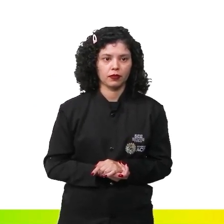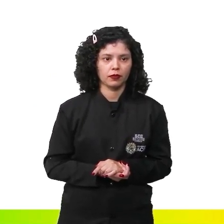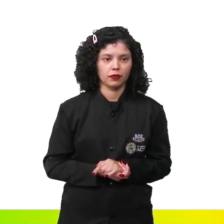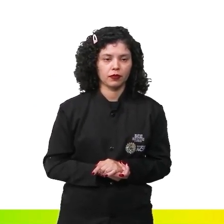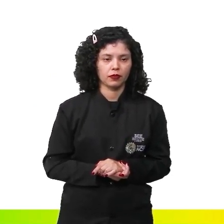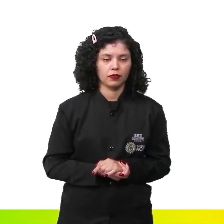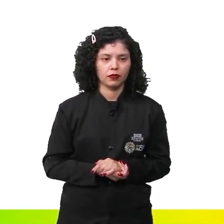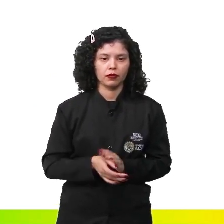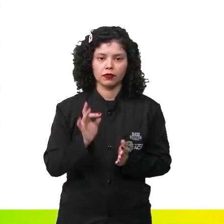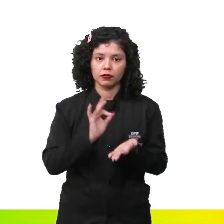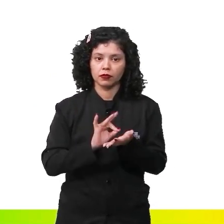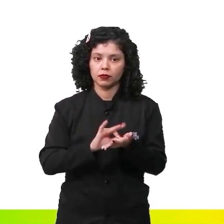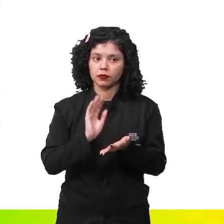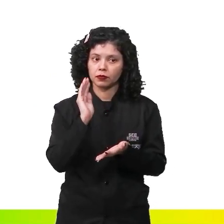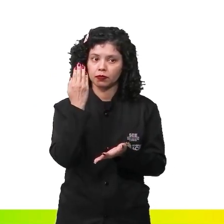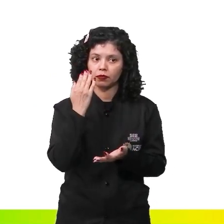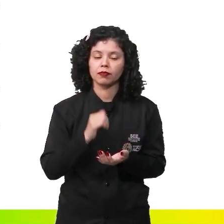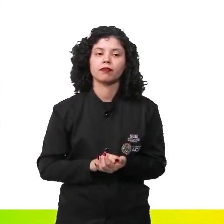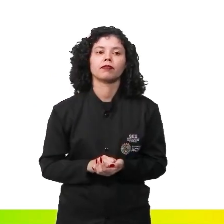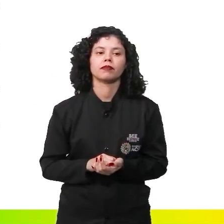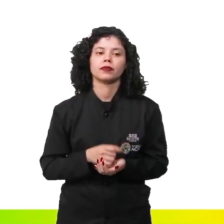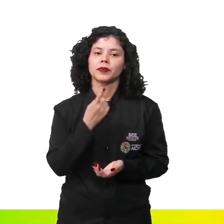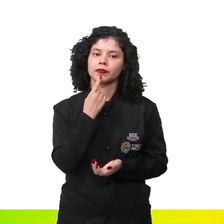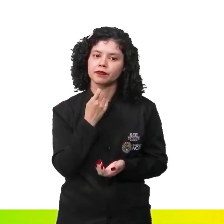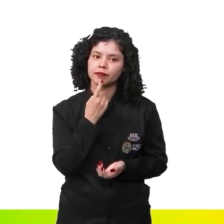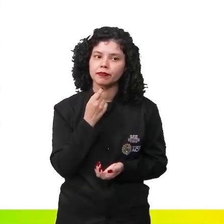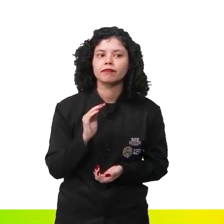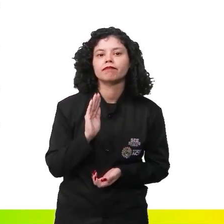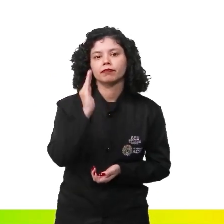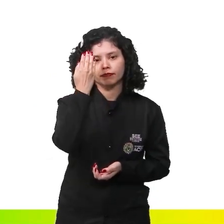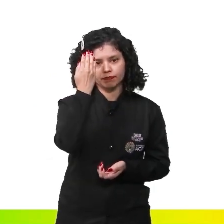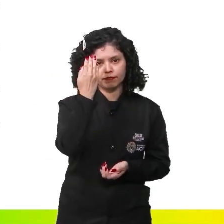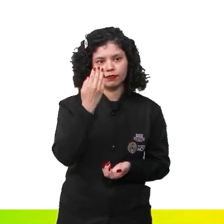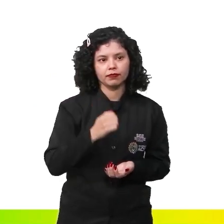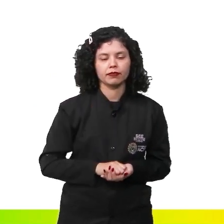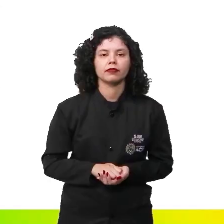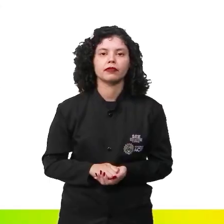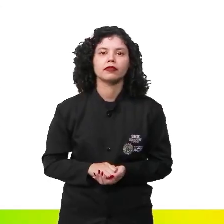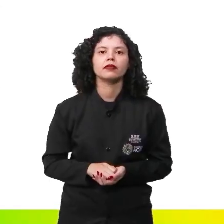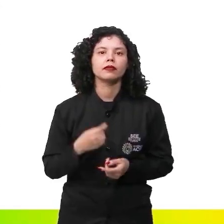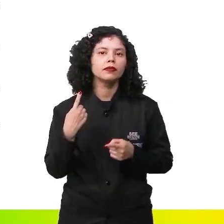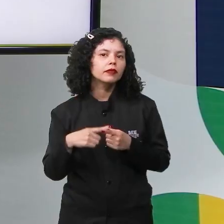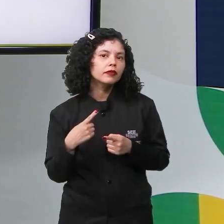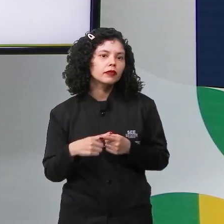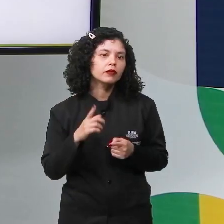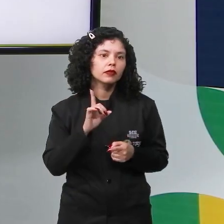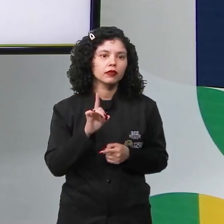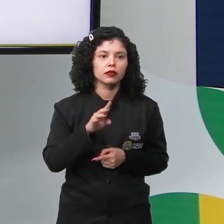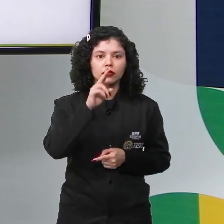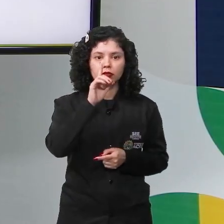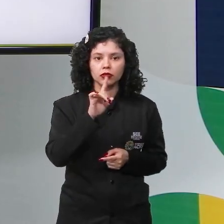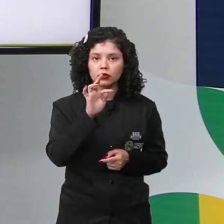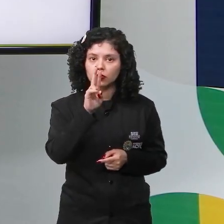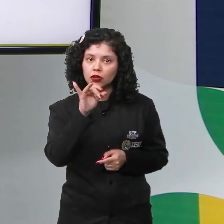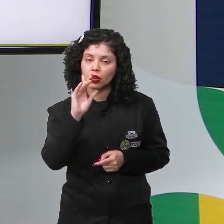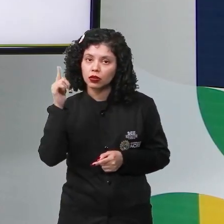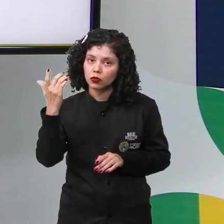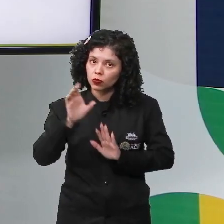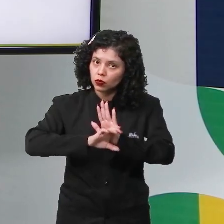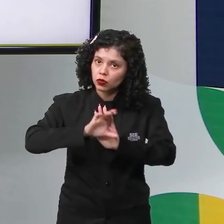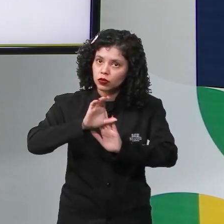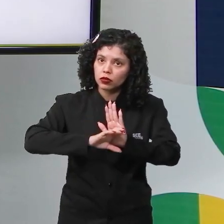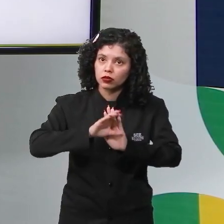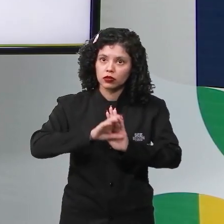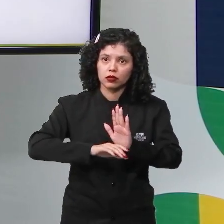está verdadeira ou falsa? Na cor vermelhinha, falsa. Porque Durkheim ele também tem um outro